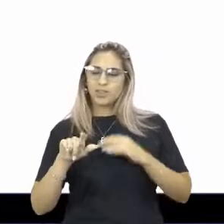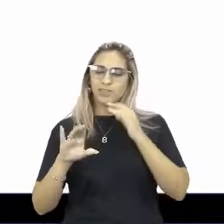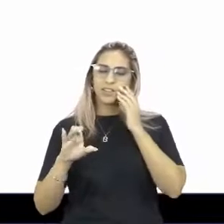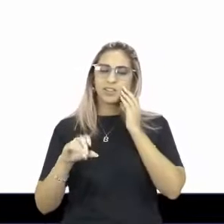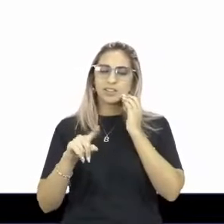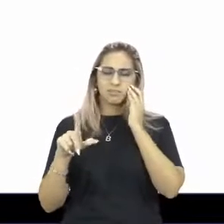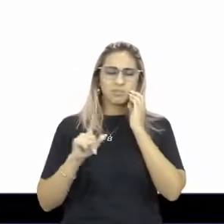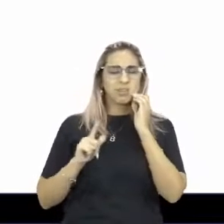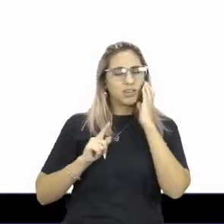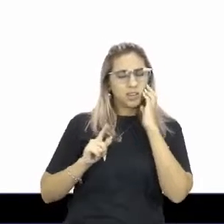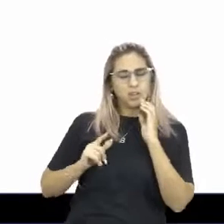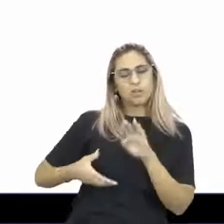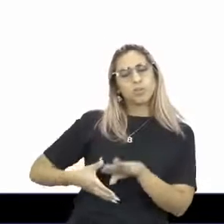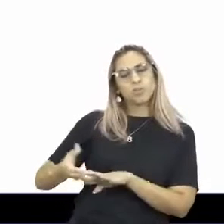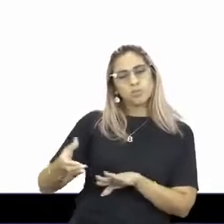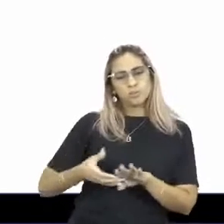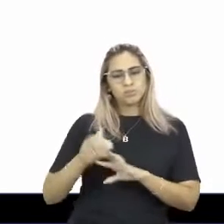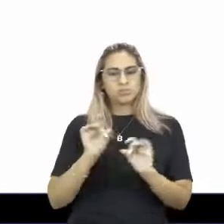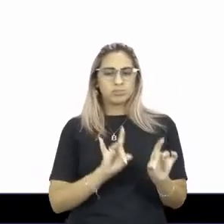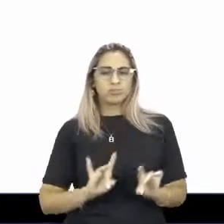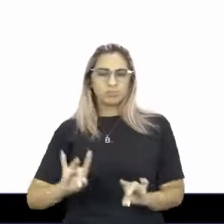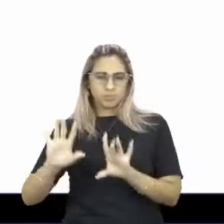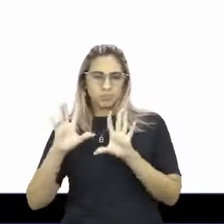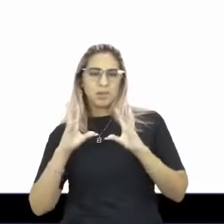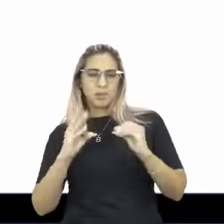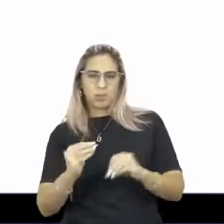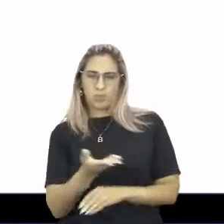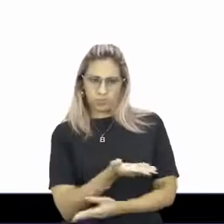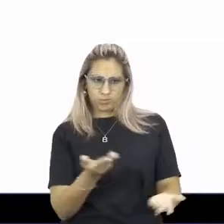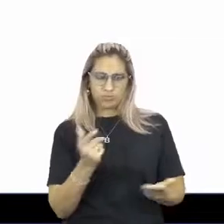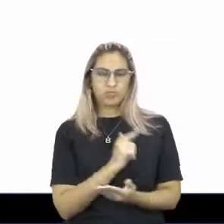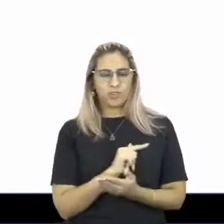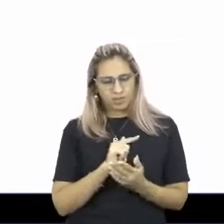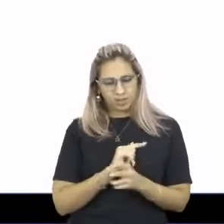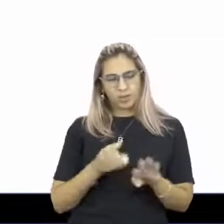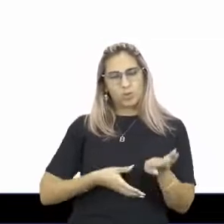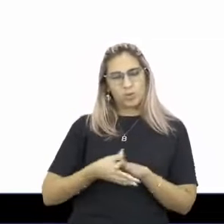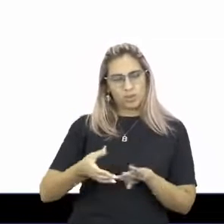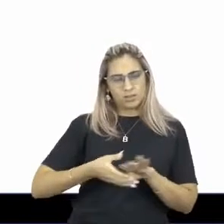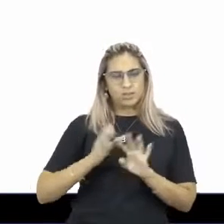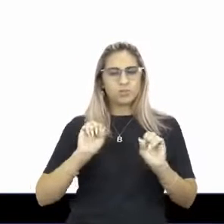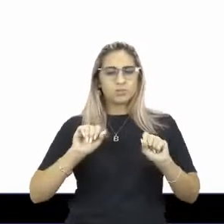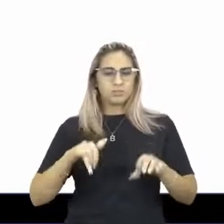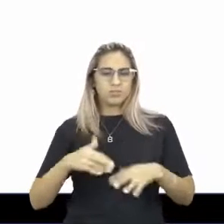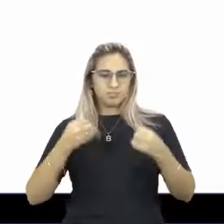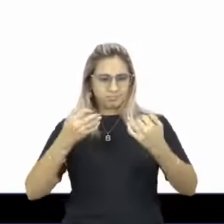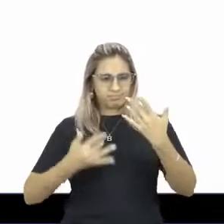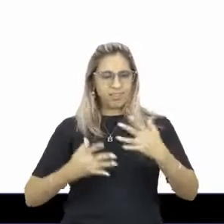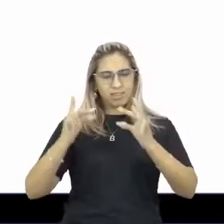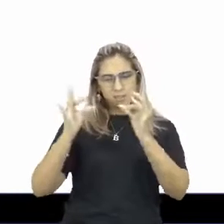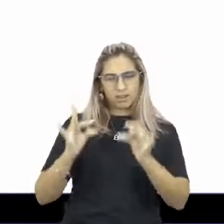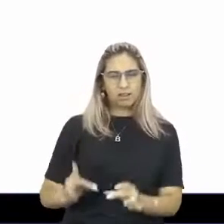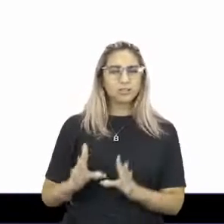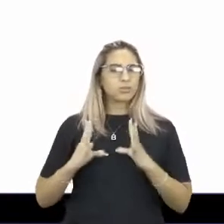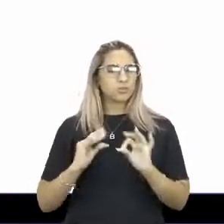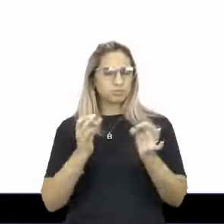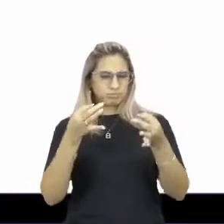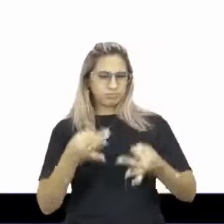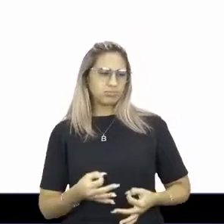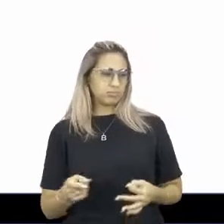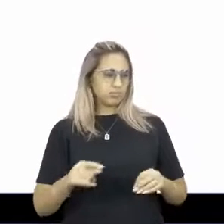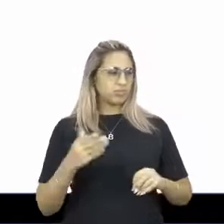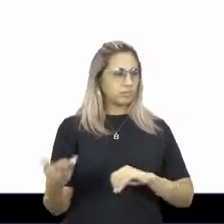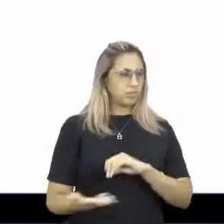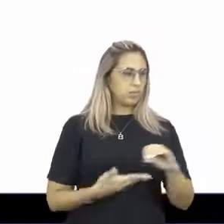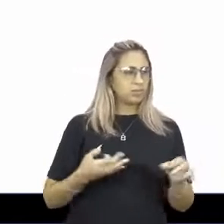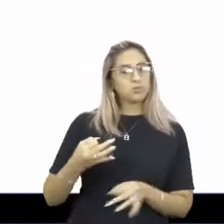estar orientação naquele e-mail que a gente vai mandar para todos os candidatos, tá? A gente vai estar no documento orientador explicando tudo certinho, todo o